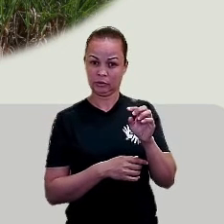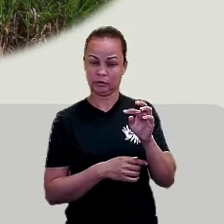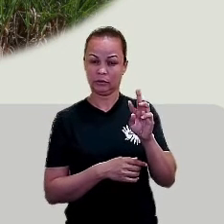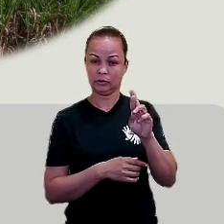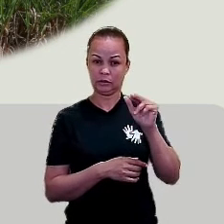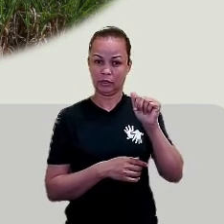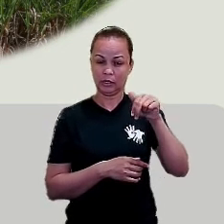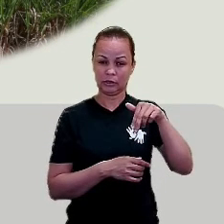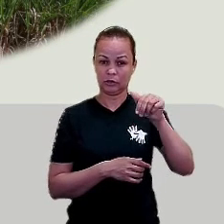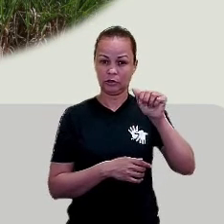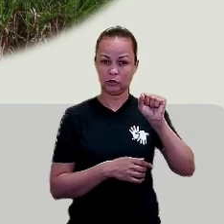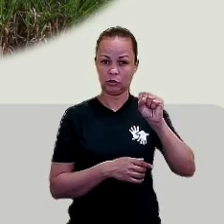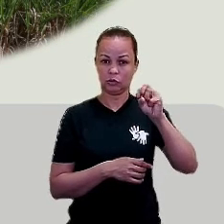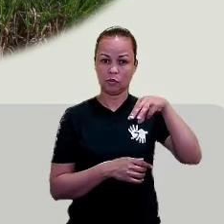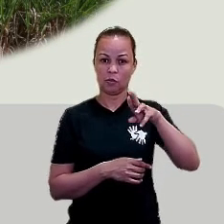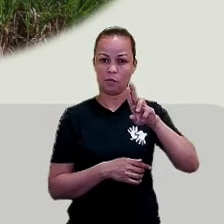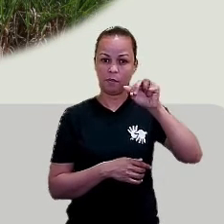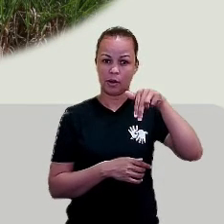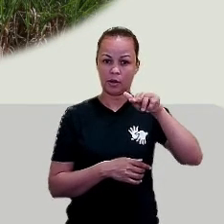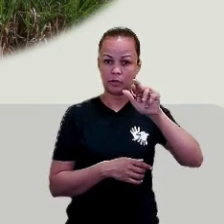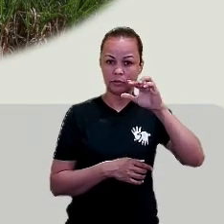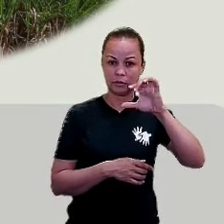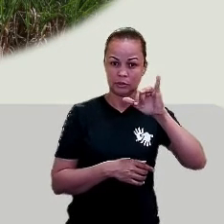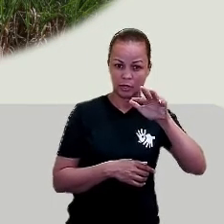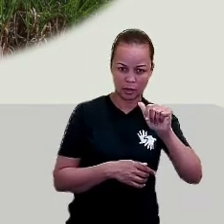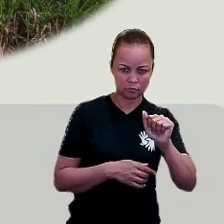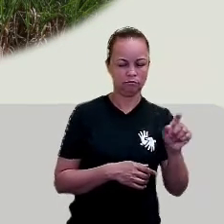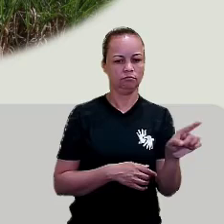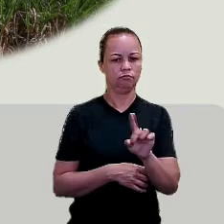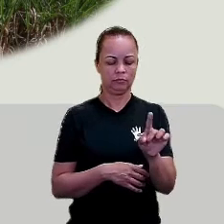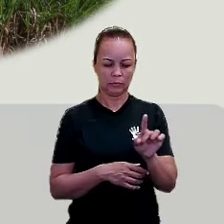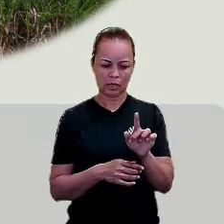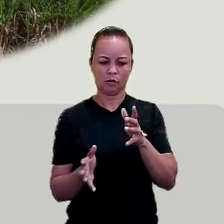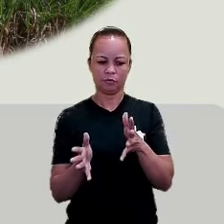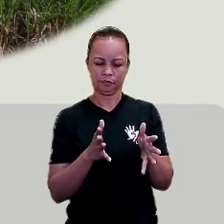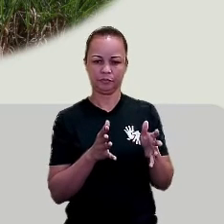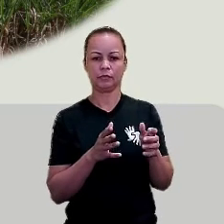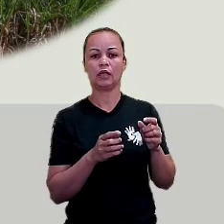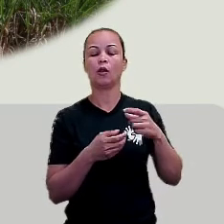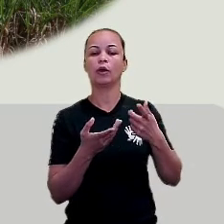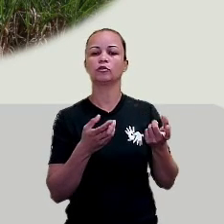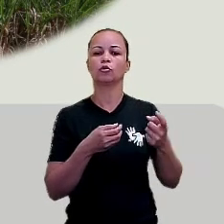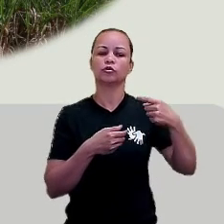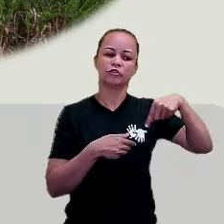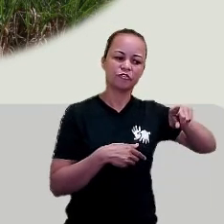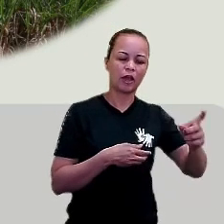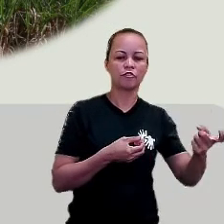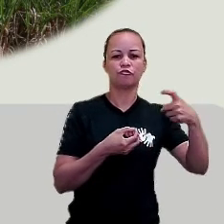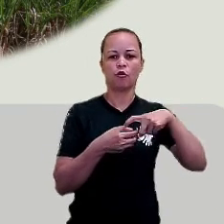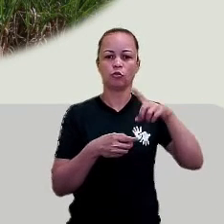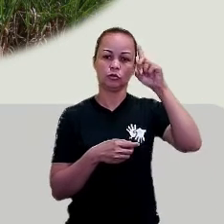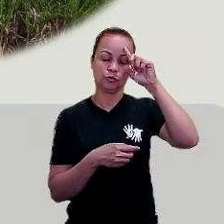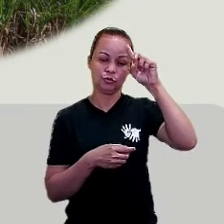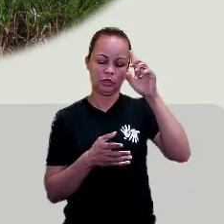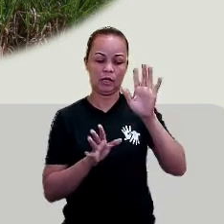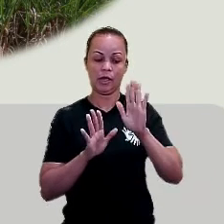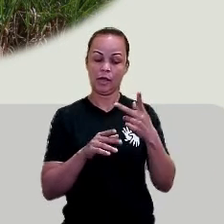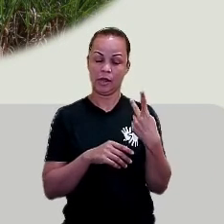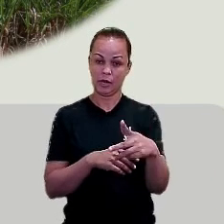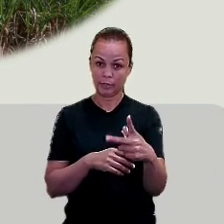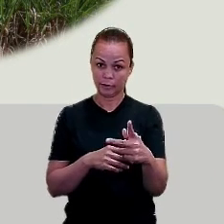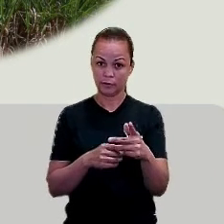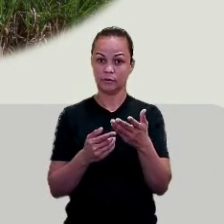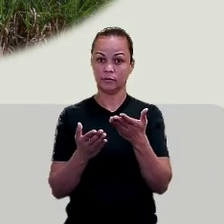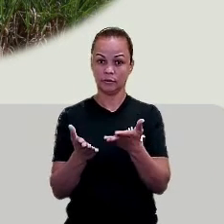migração pendular. É o retorno de ir e vir no mesmo dia. Já a transumância, ele vai ficar lá por um determinado